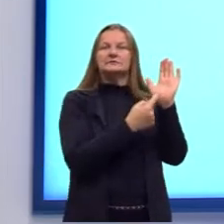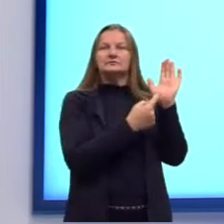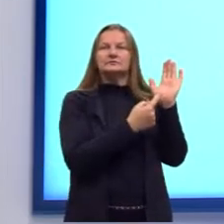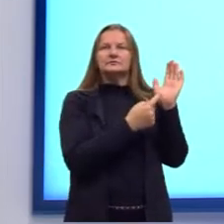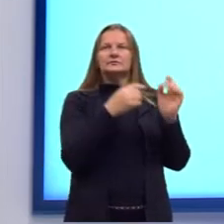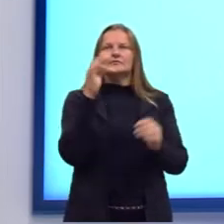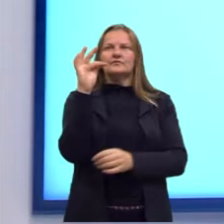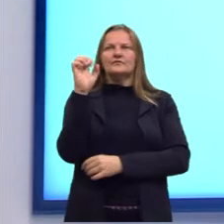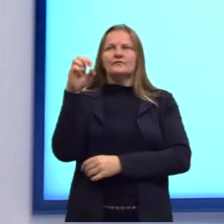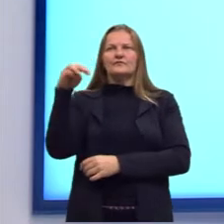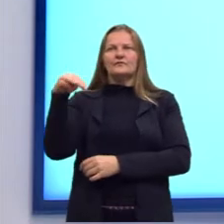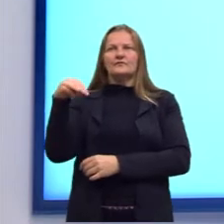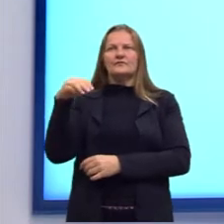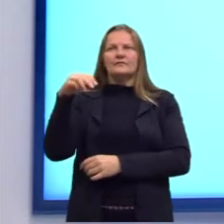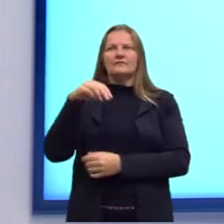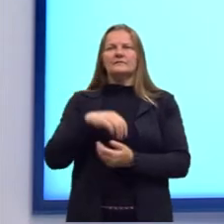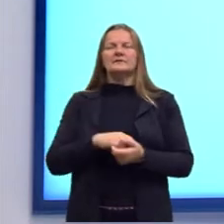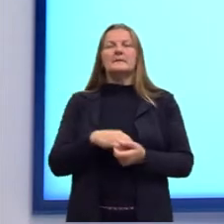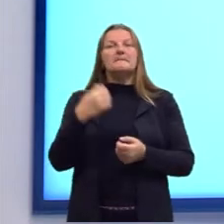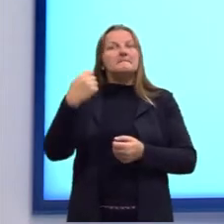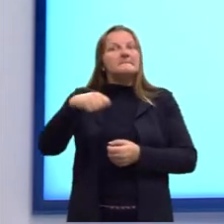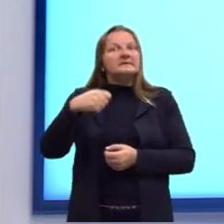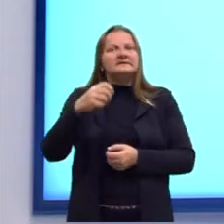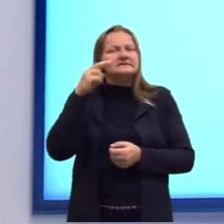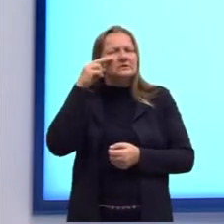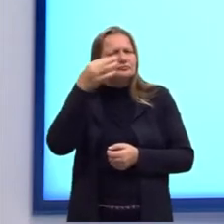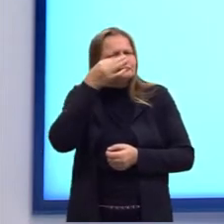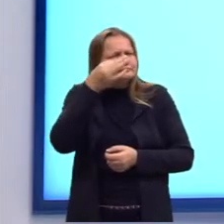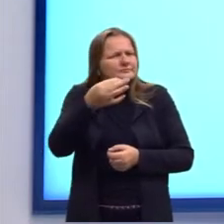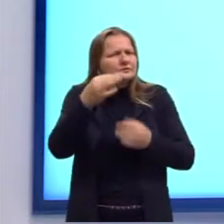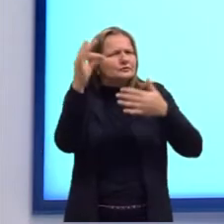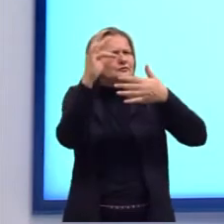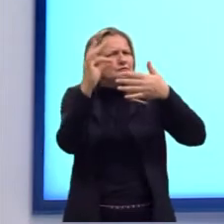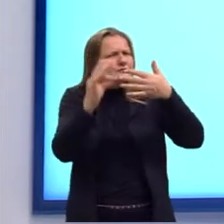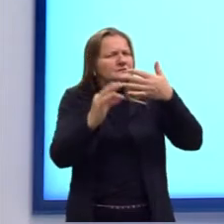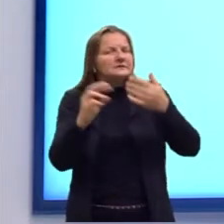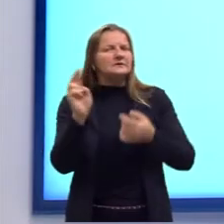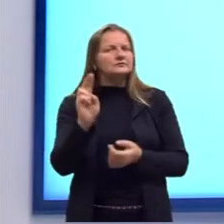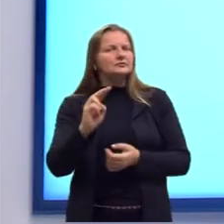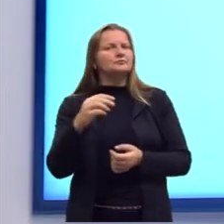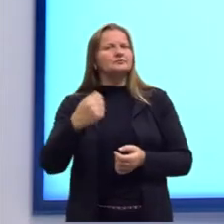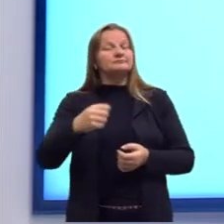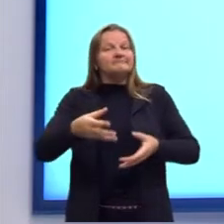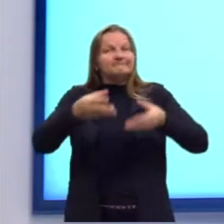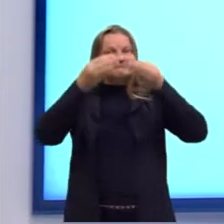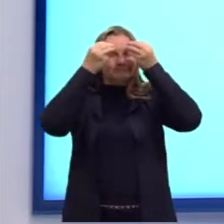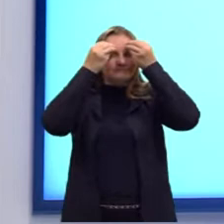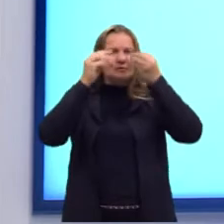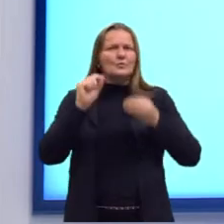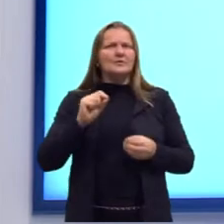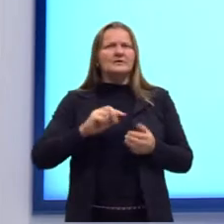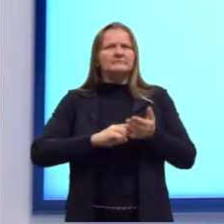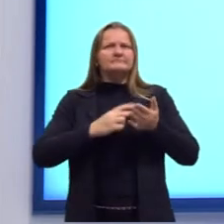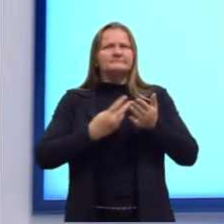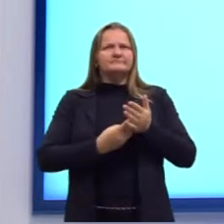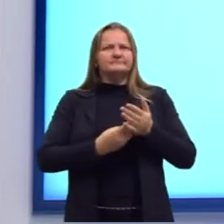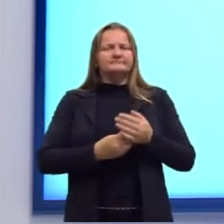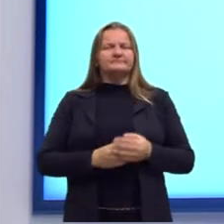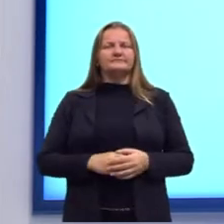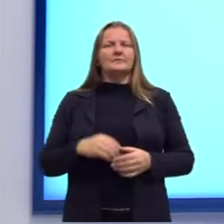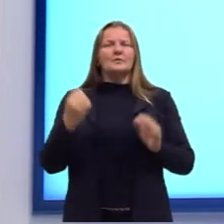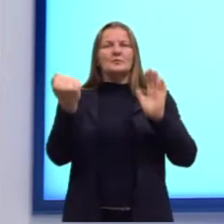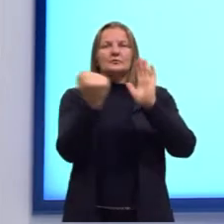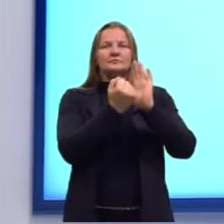por isso que a gente precisa olhar todas os nomes está para vocês conseguirem então